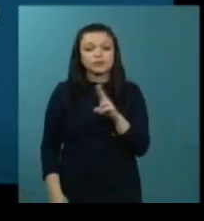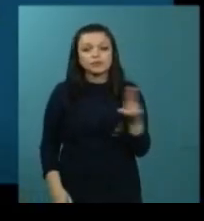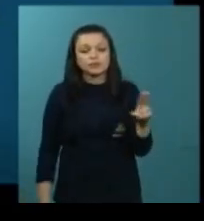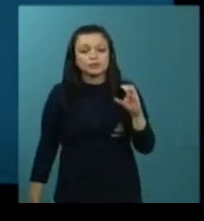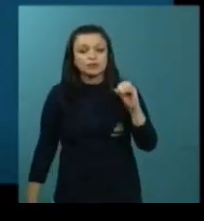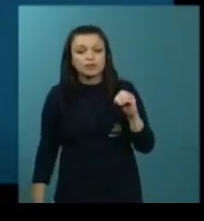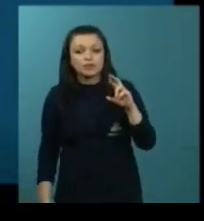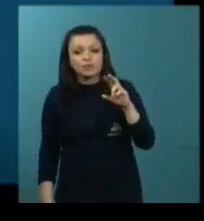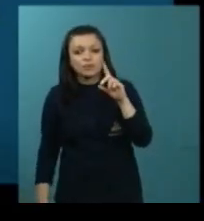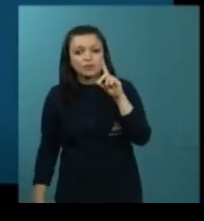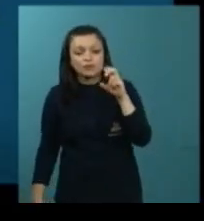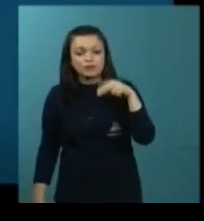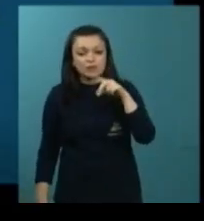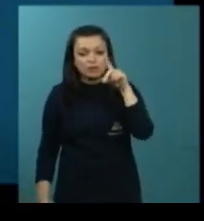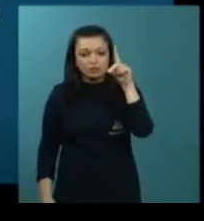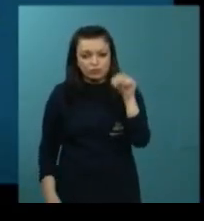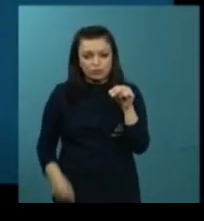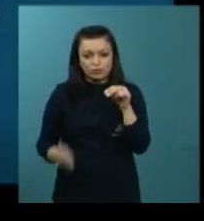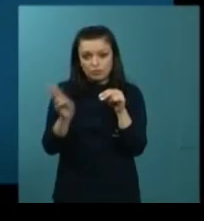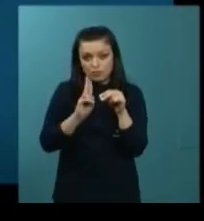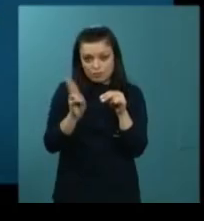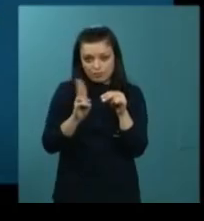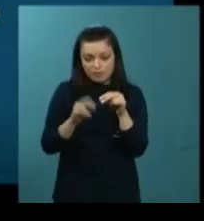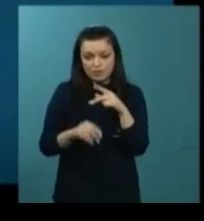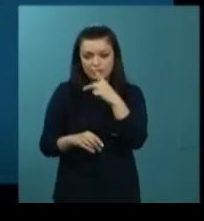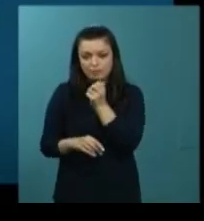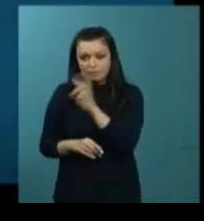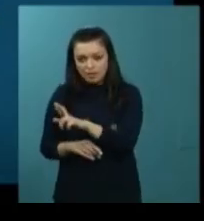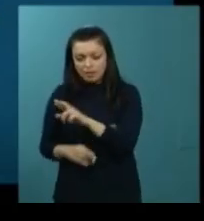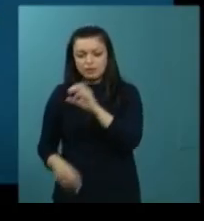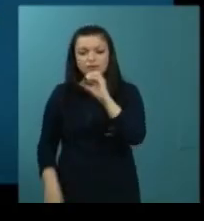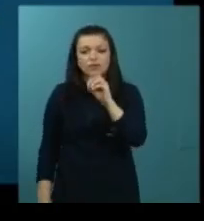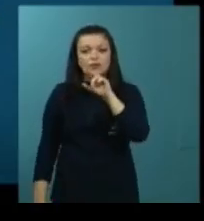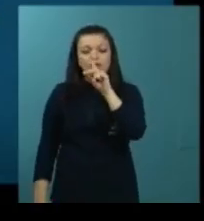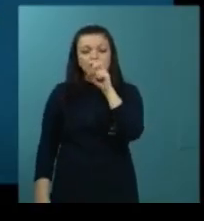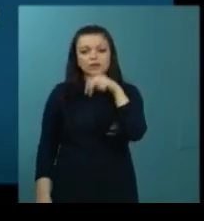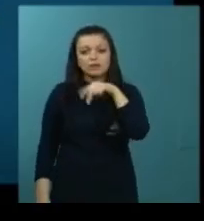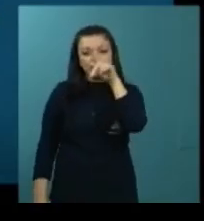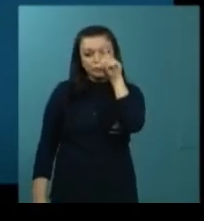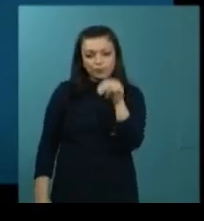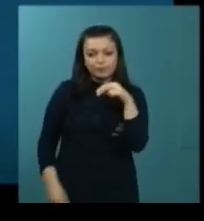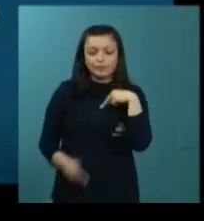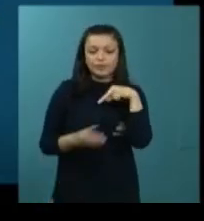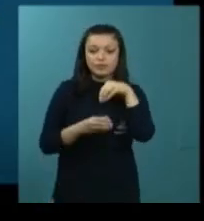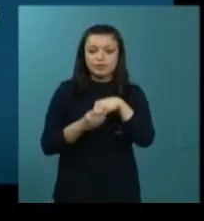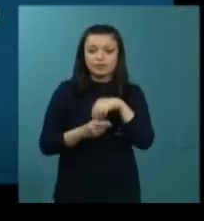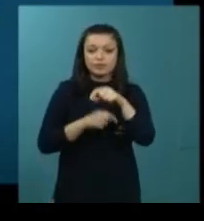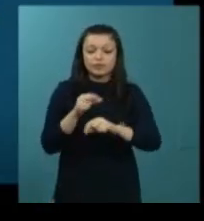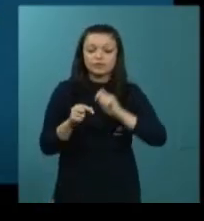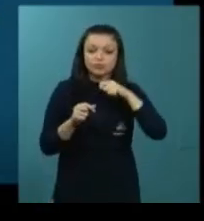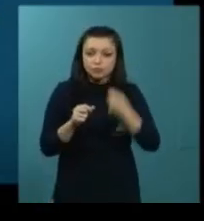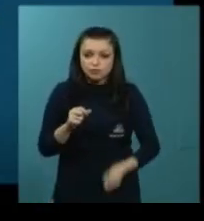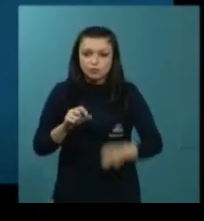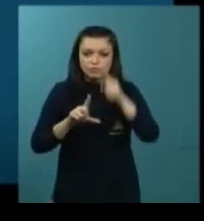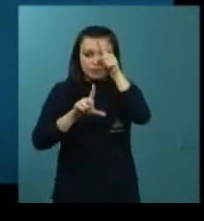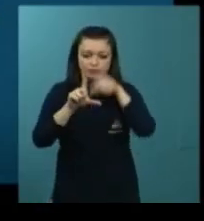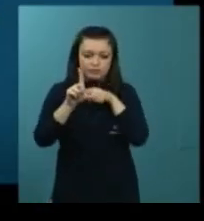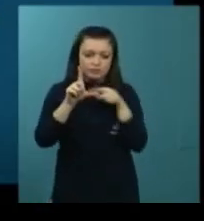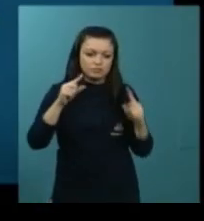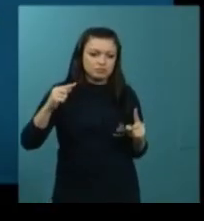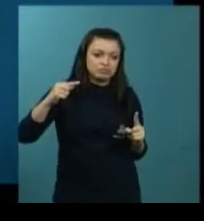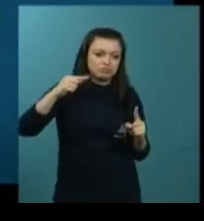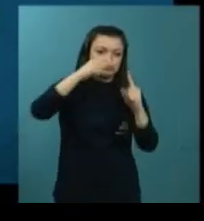par ordenado, que no plano corresponde às coordenadas